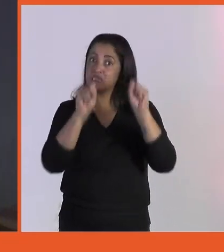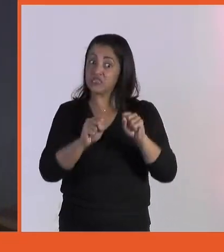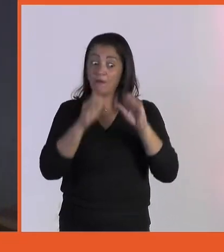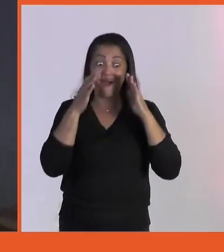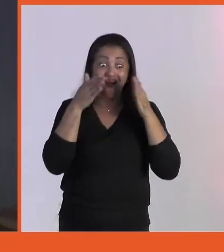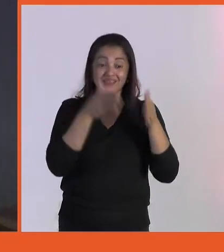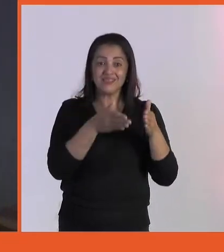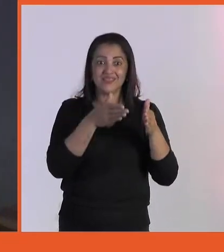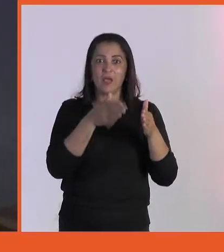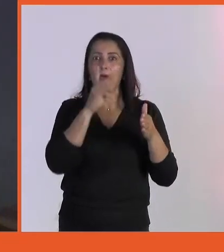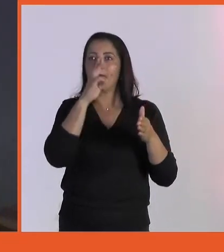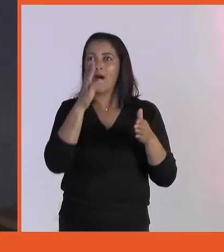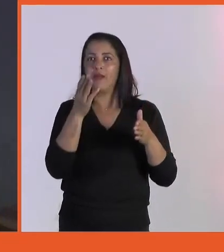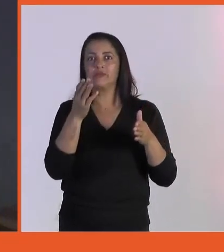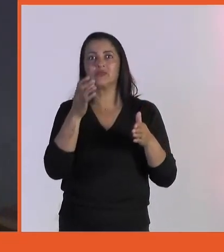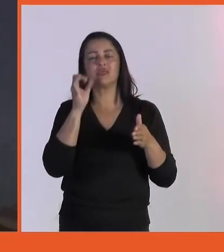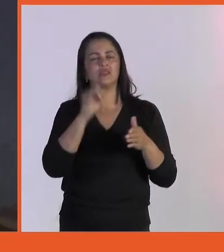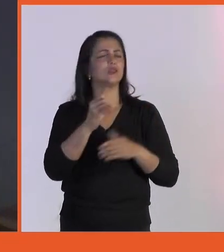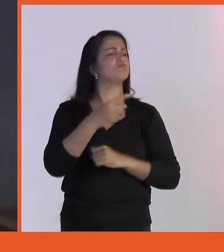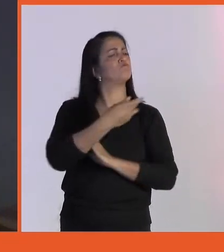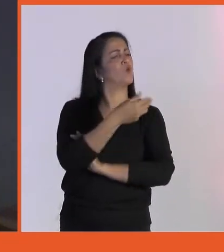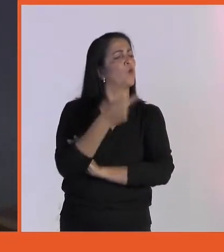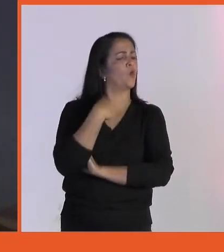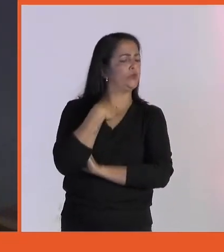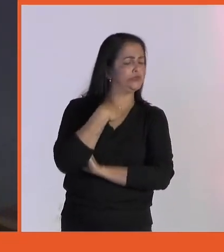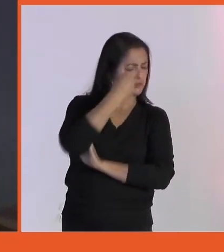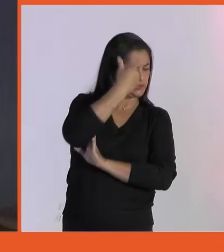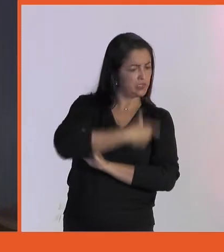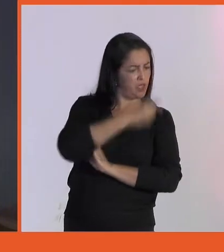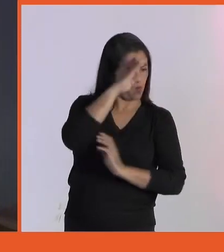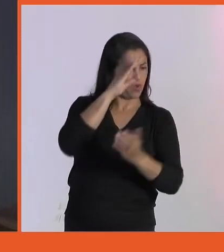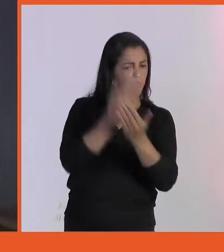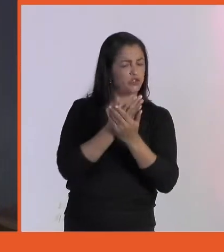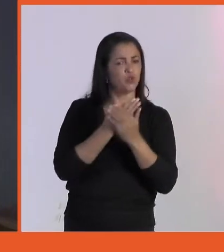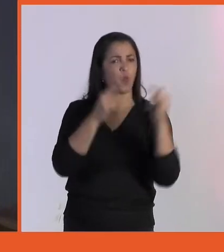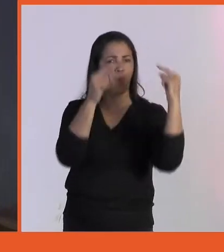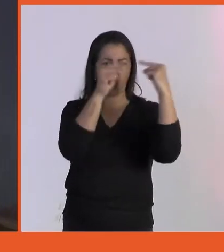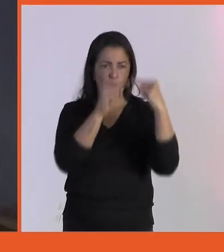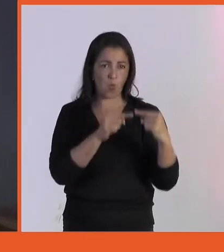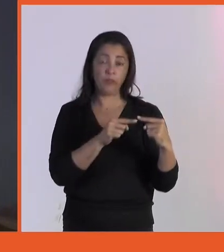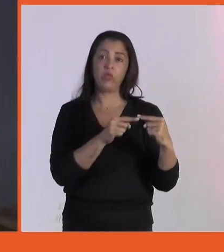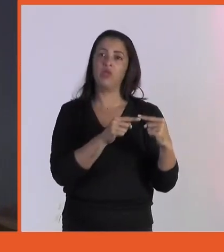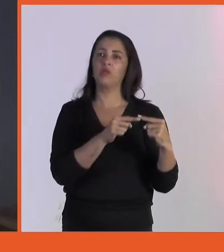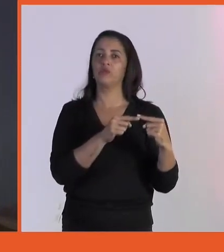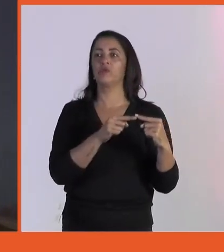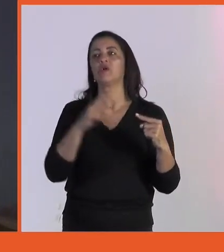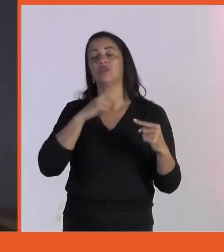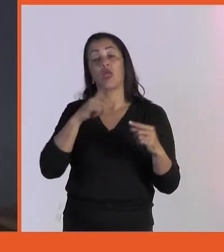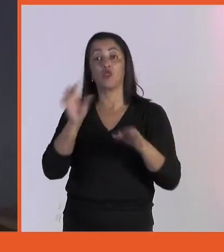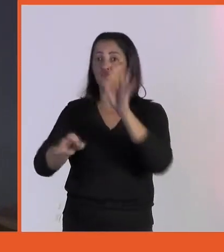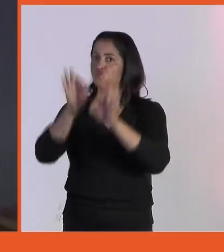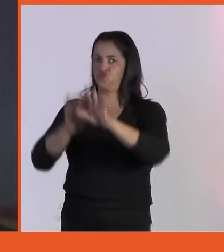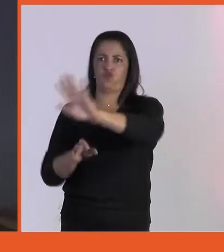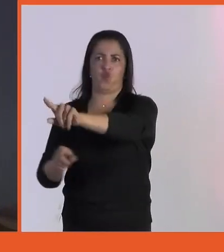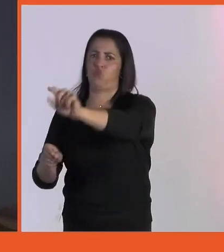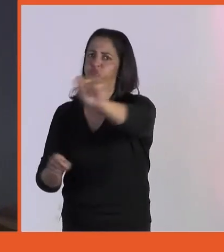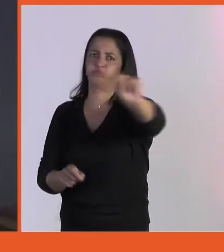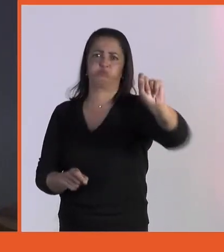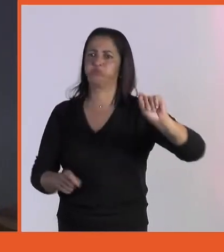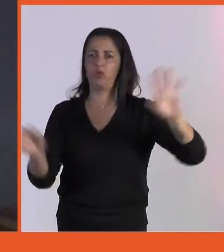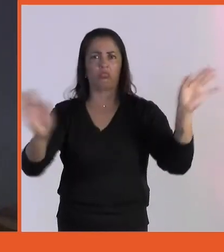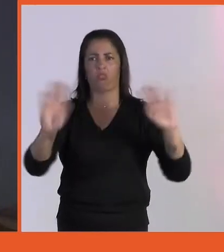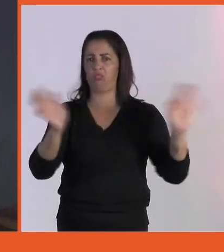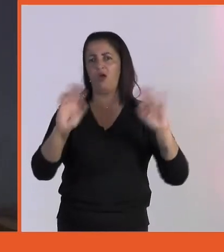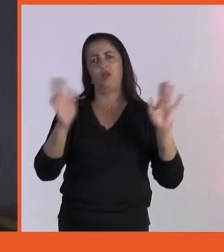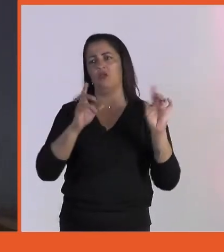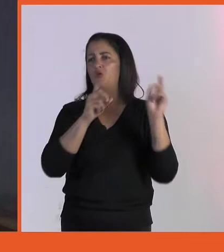tal, se ela tem alguma coisa a ver com aquilo que eu acredito, sabe? Mas é difícil, eu não julgo quem precisa. Não, a gente também não,